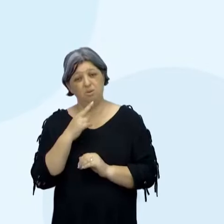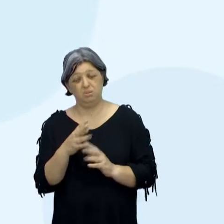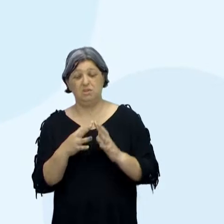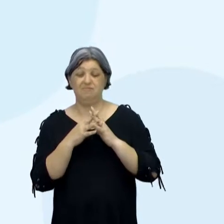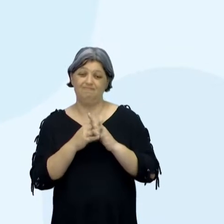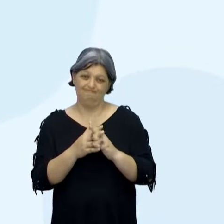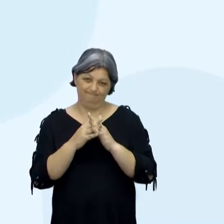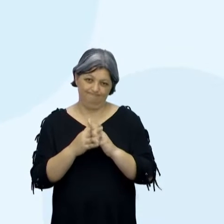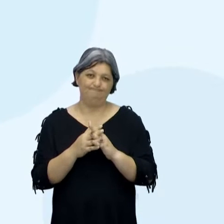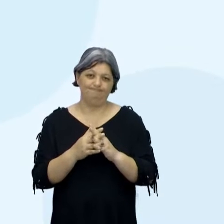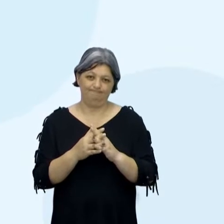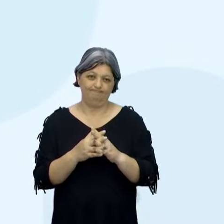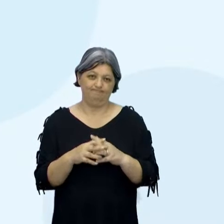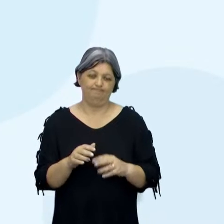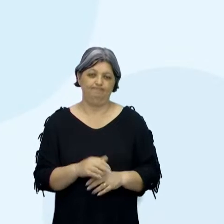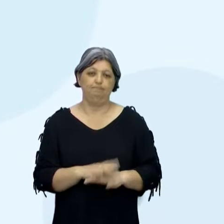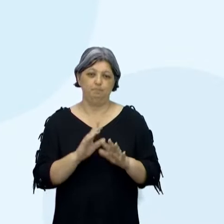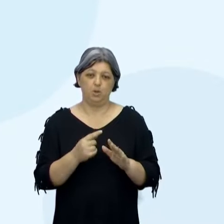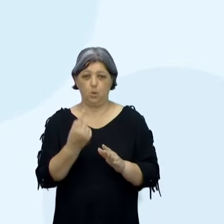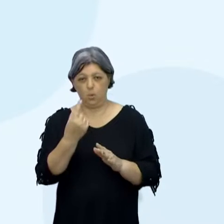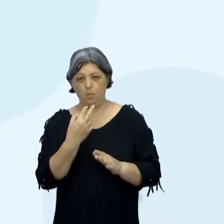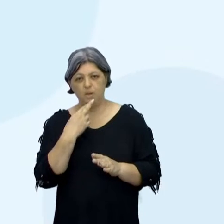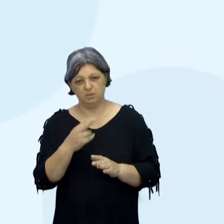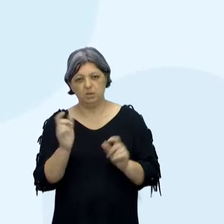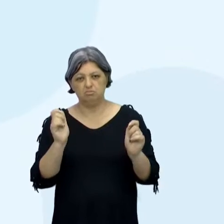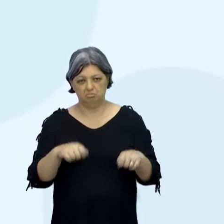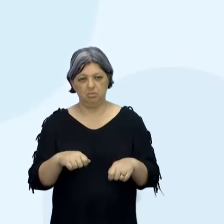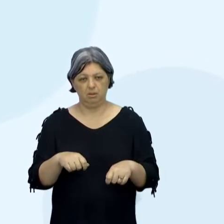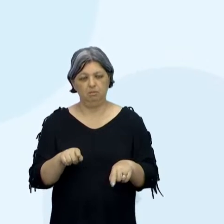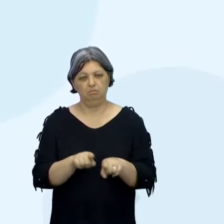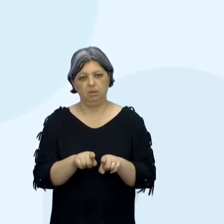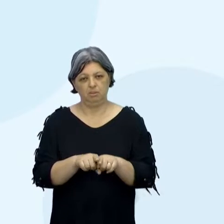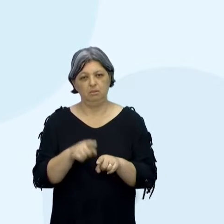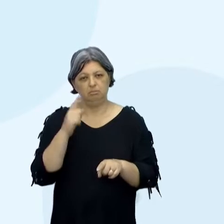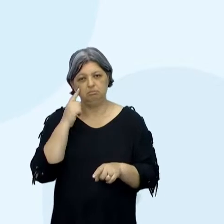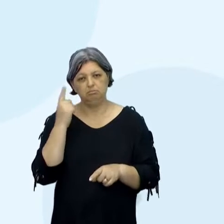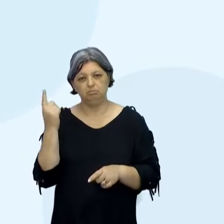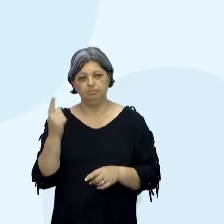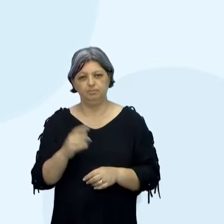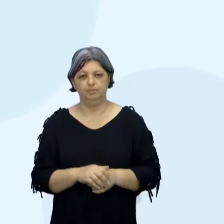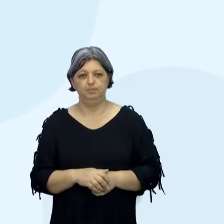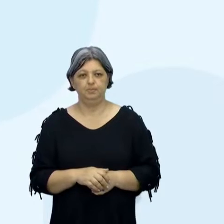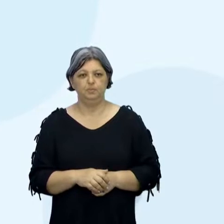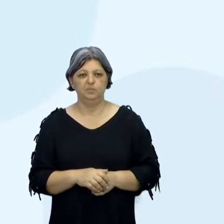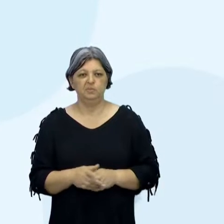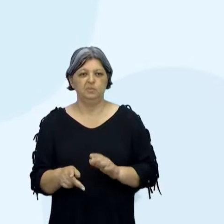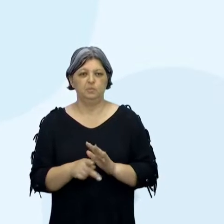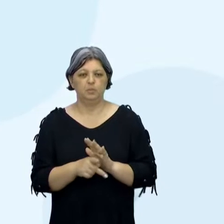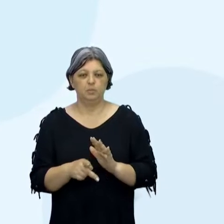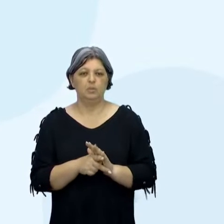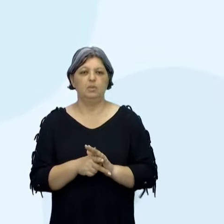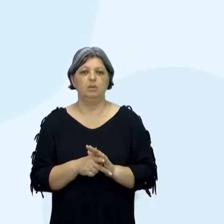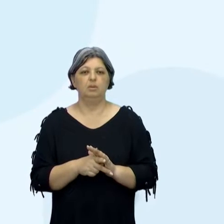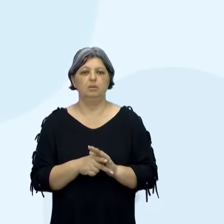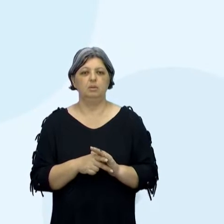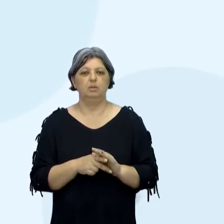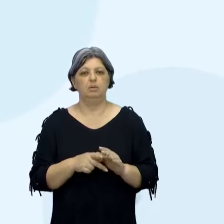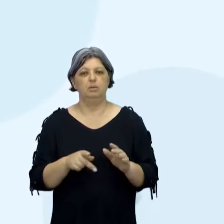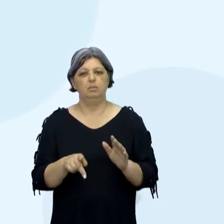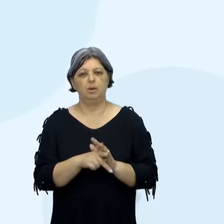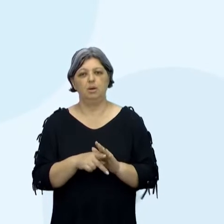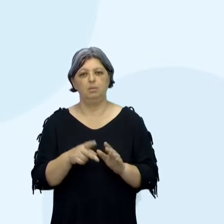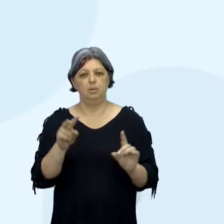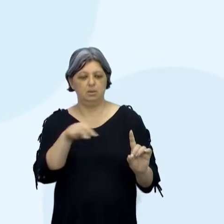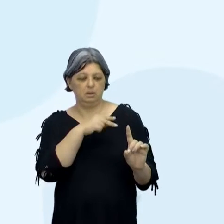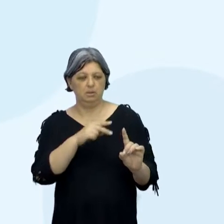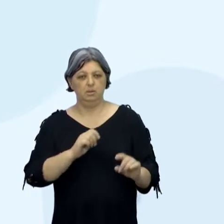complexa, mas uma das respostas que a gente poderia dar está aí para vocês, né? Então, vendo aí pelo prisma da antropologia ou